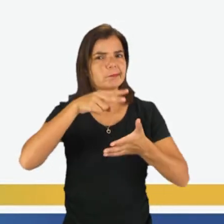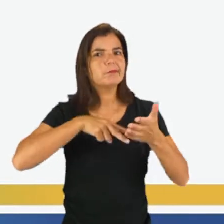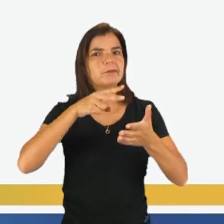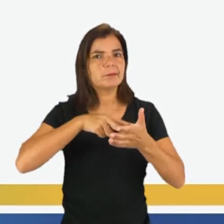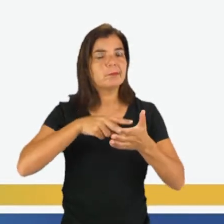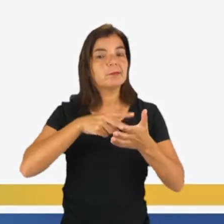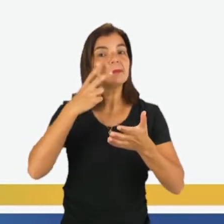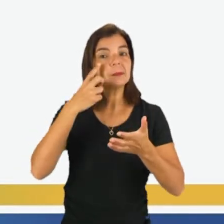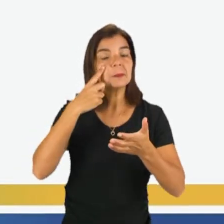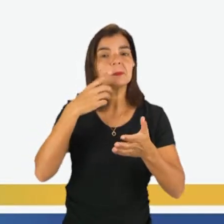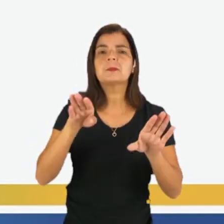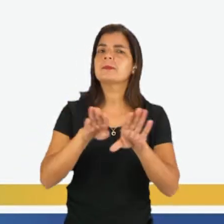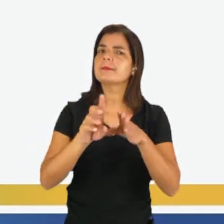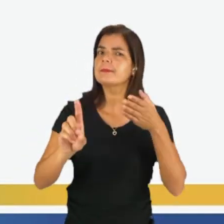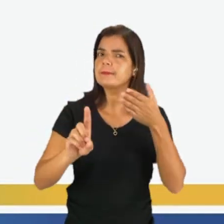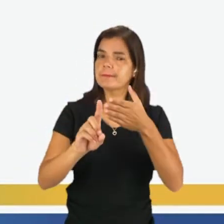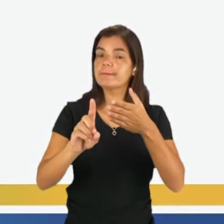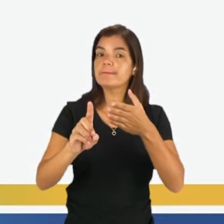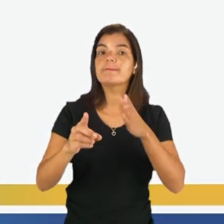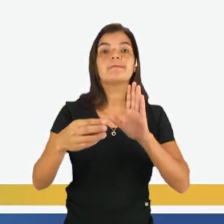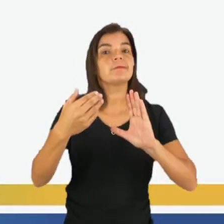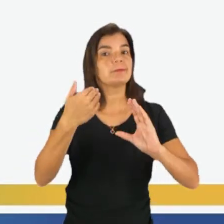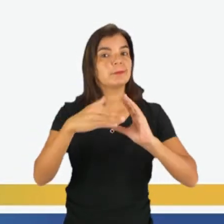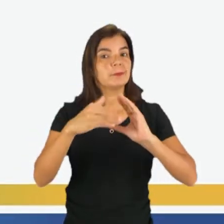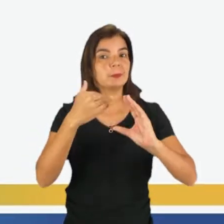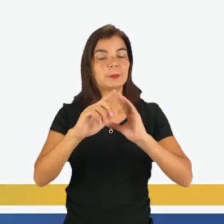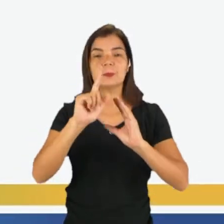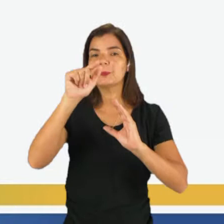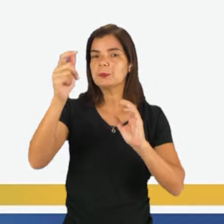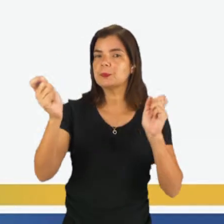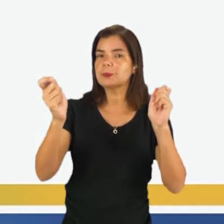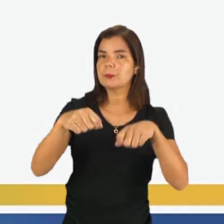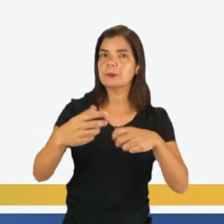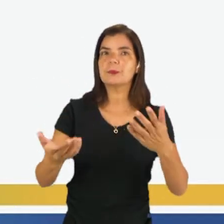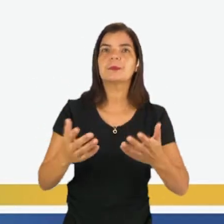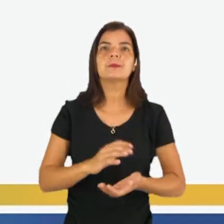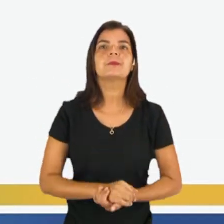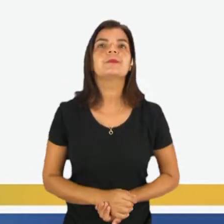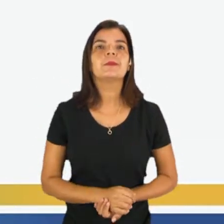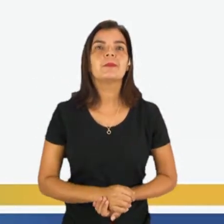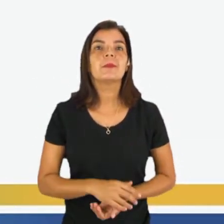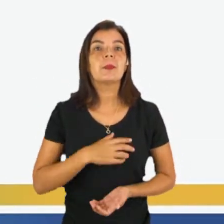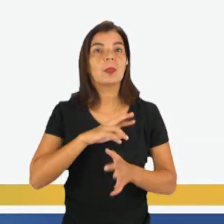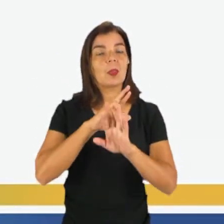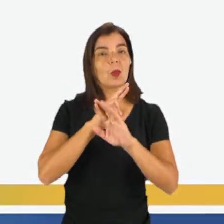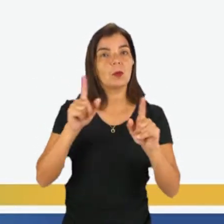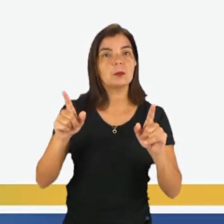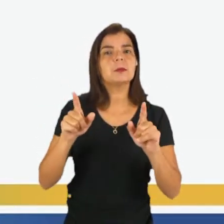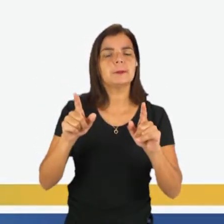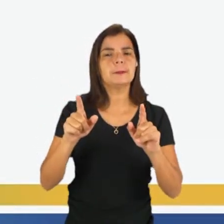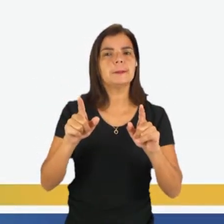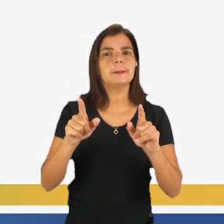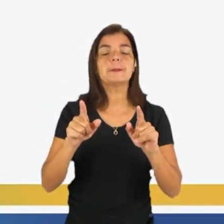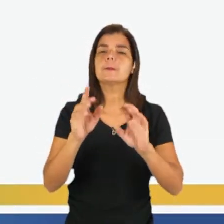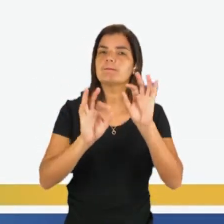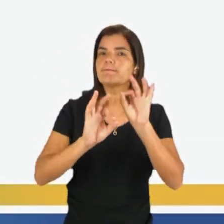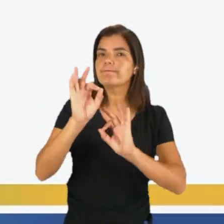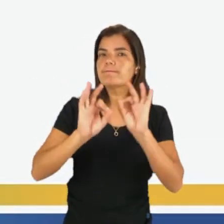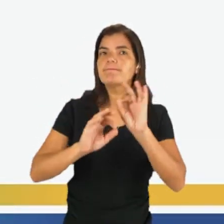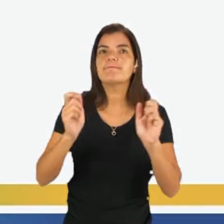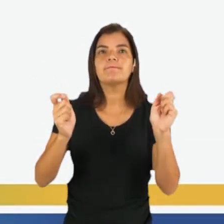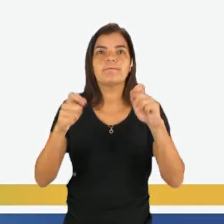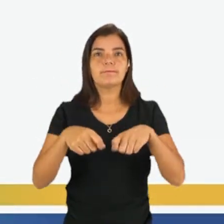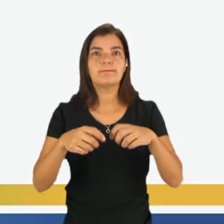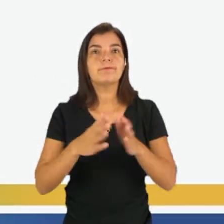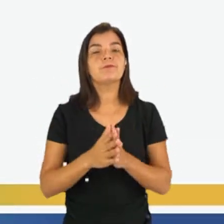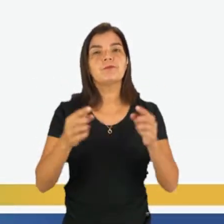possível enfatizar a mensagem em si, entre outras possibilidades. Os diferentes arranjos possíveis, de